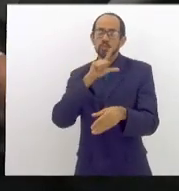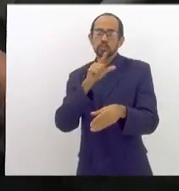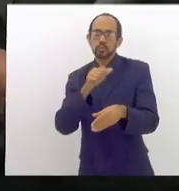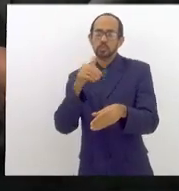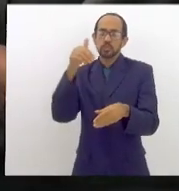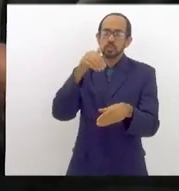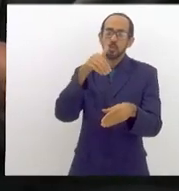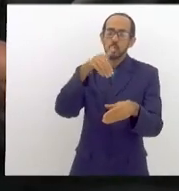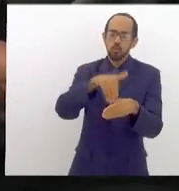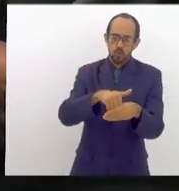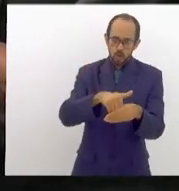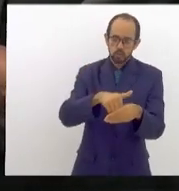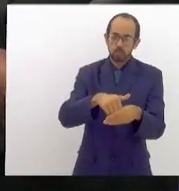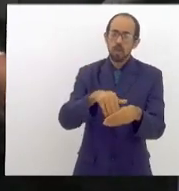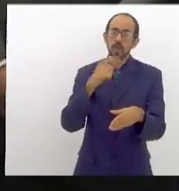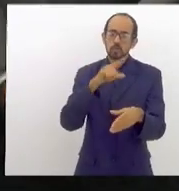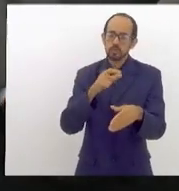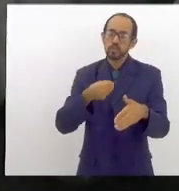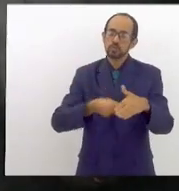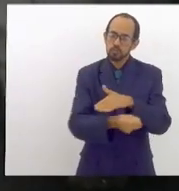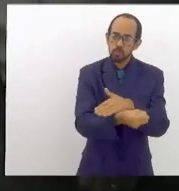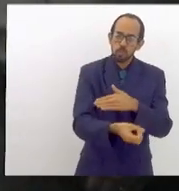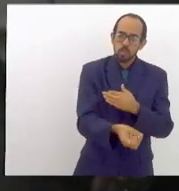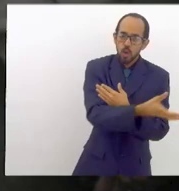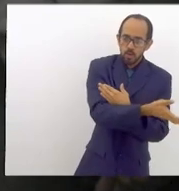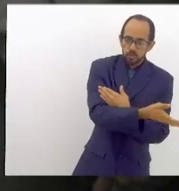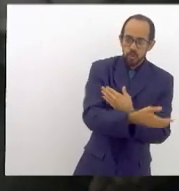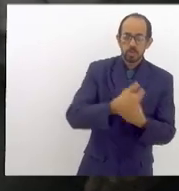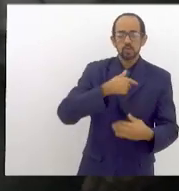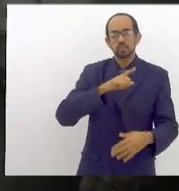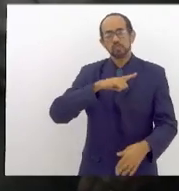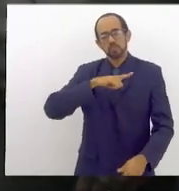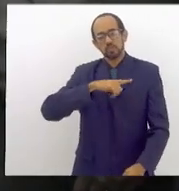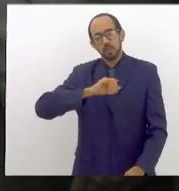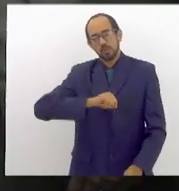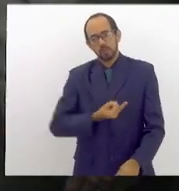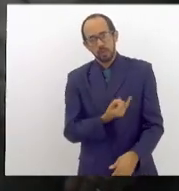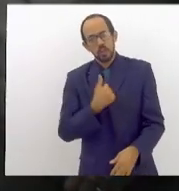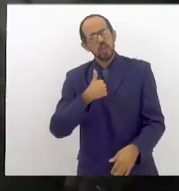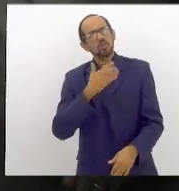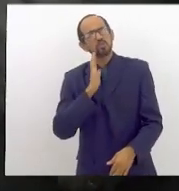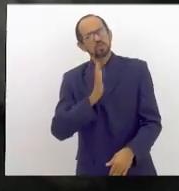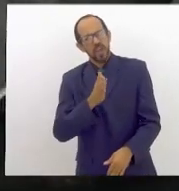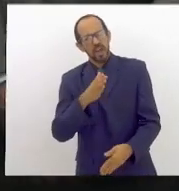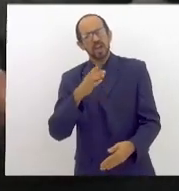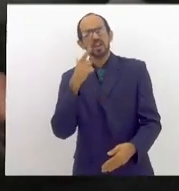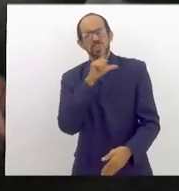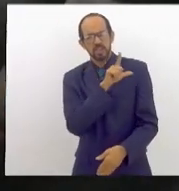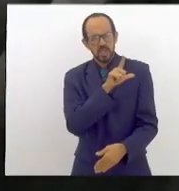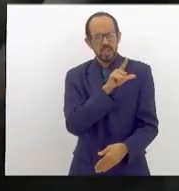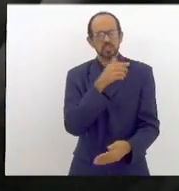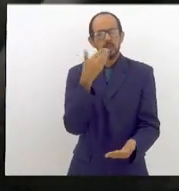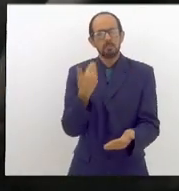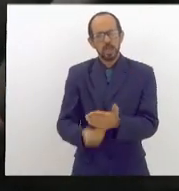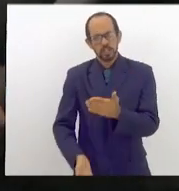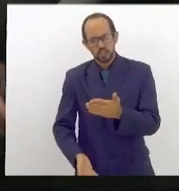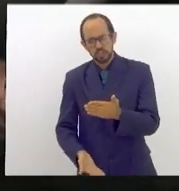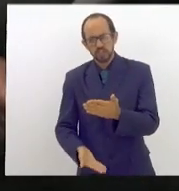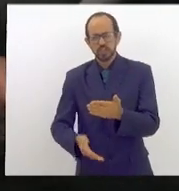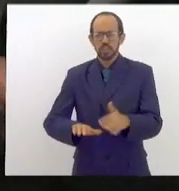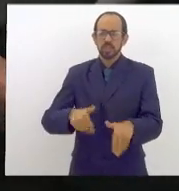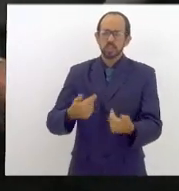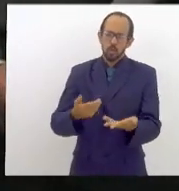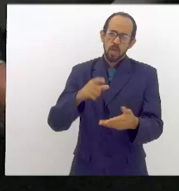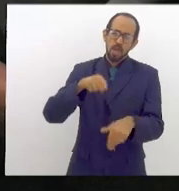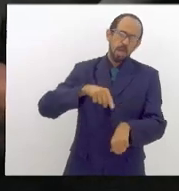eu tive a oportunidade de conviver Eu já ganhei já perdi eleição isso é um ciclo agradecer